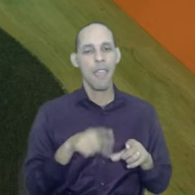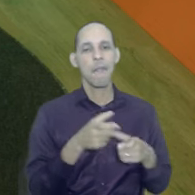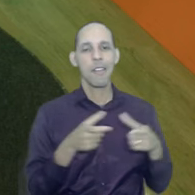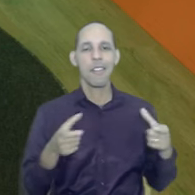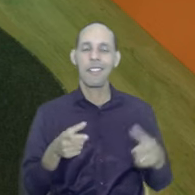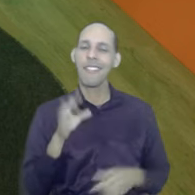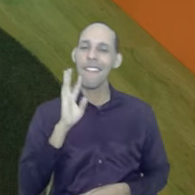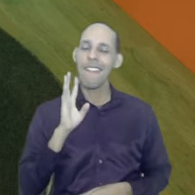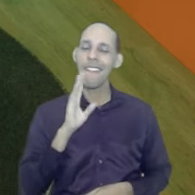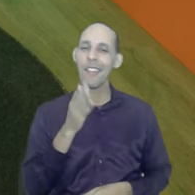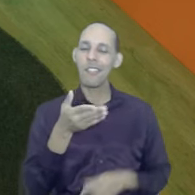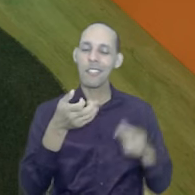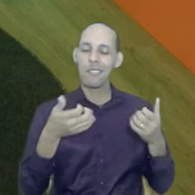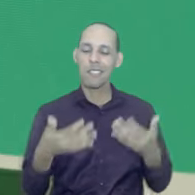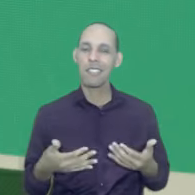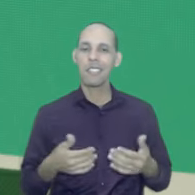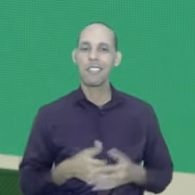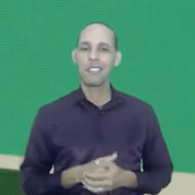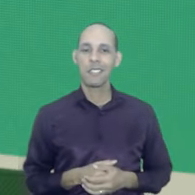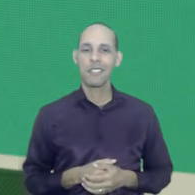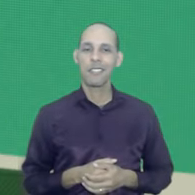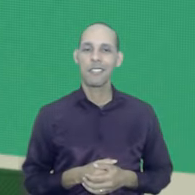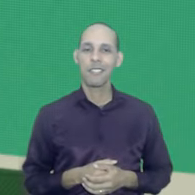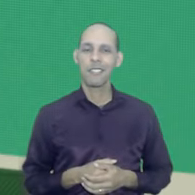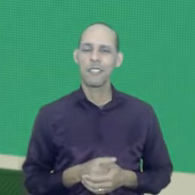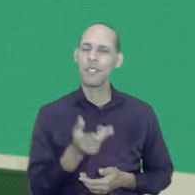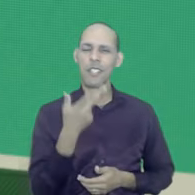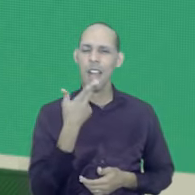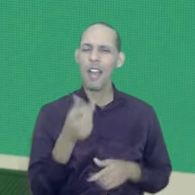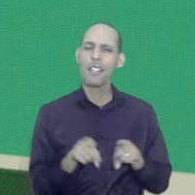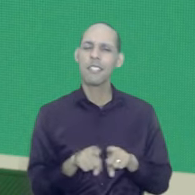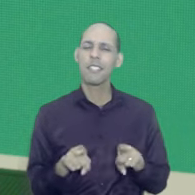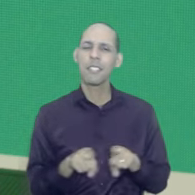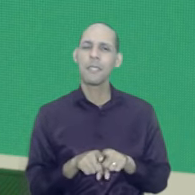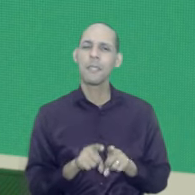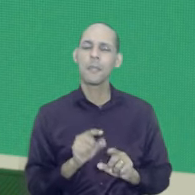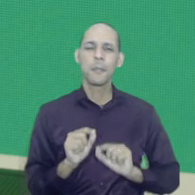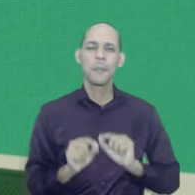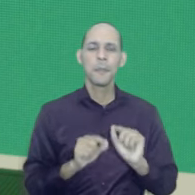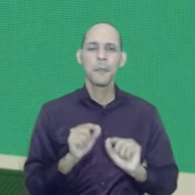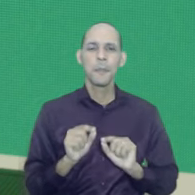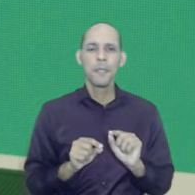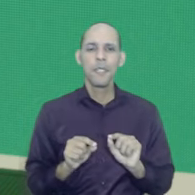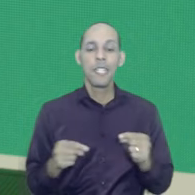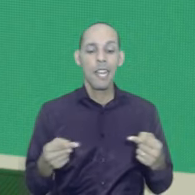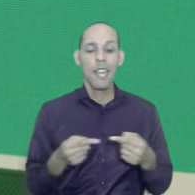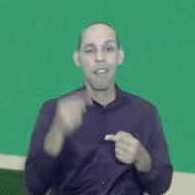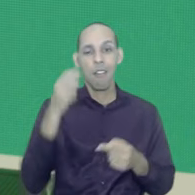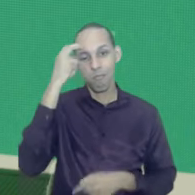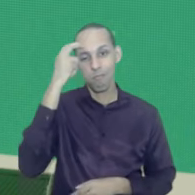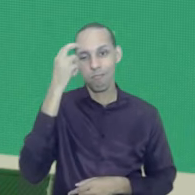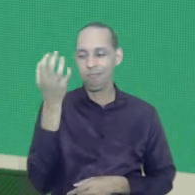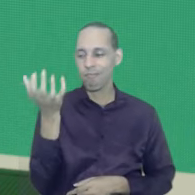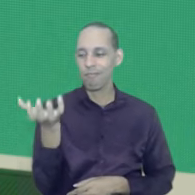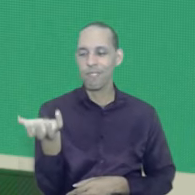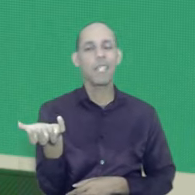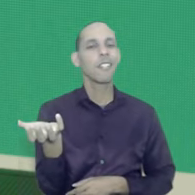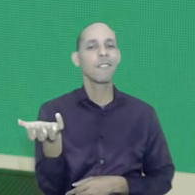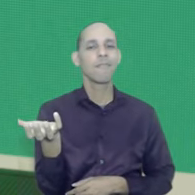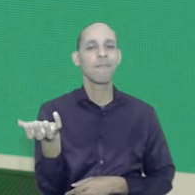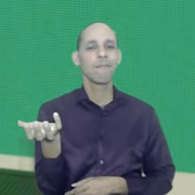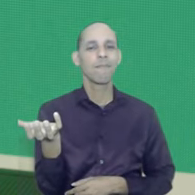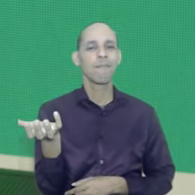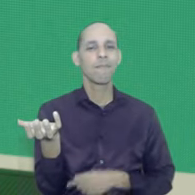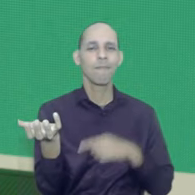né E e você comentou um pouquinho no na na fala Inicial sobre a intelig artificial né E quando a gente pensa